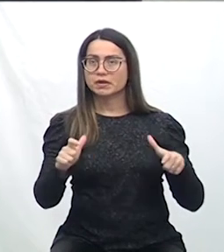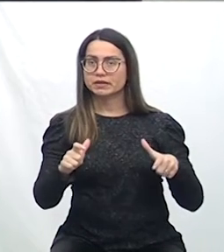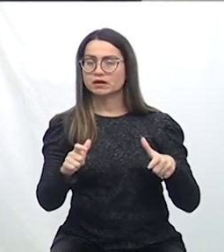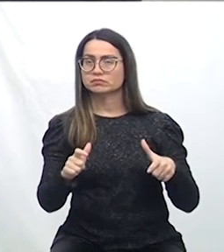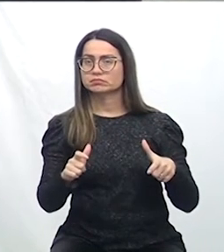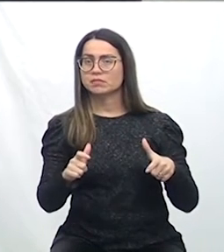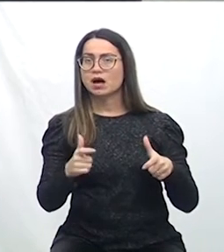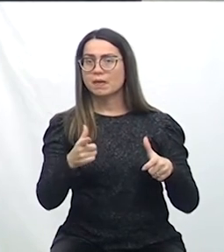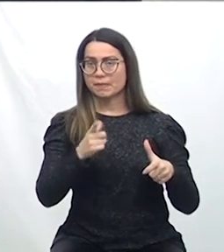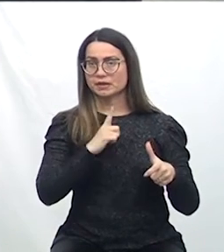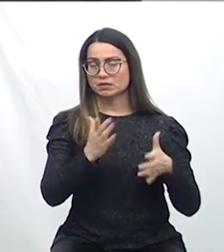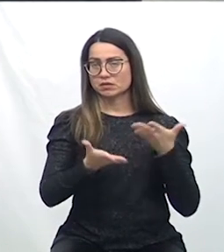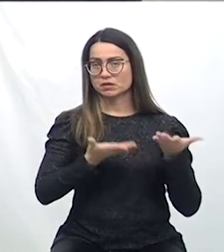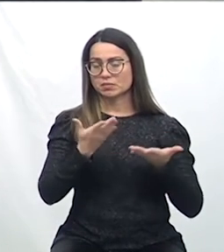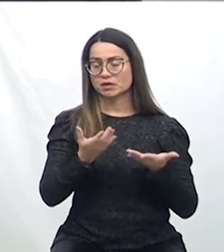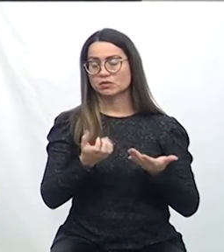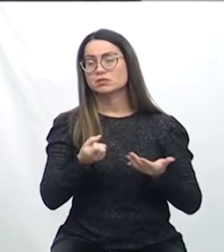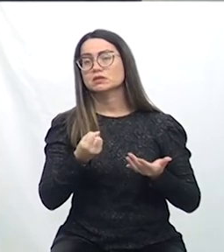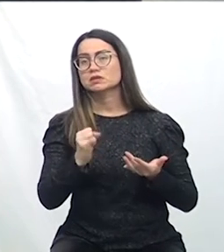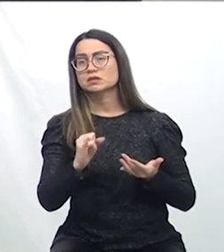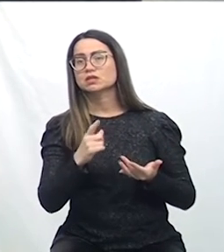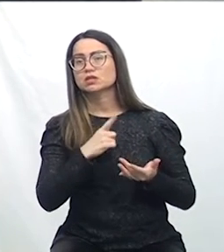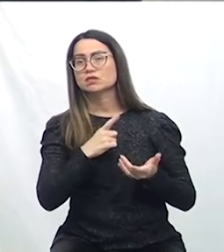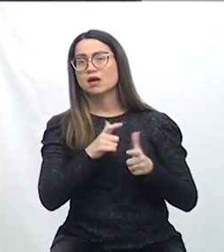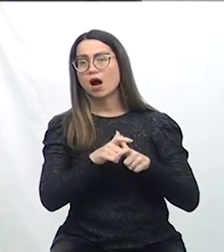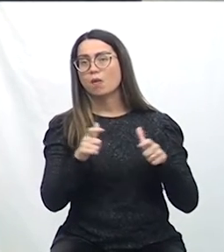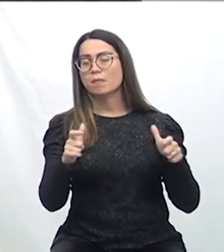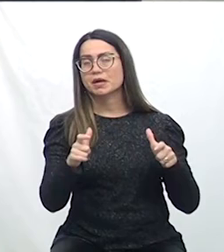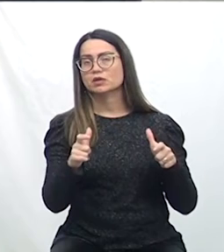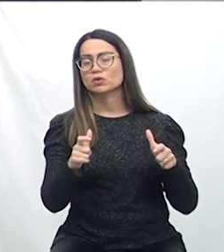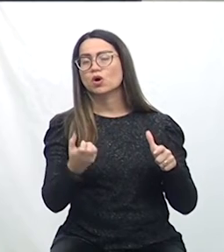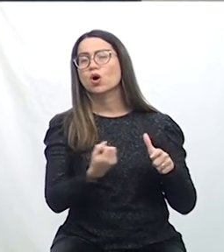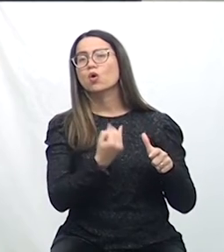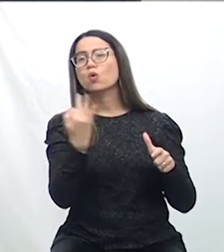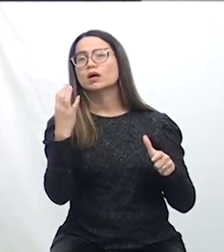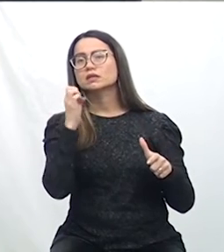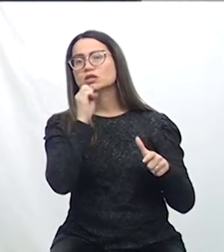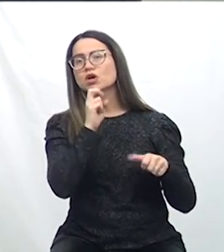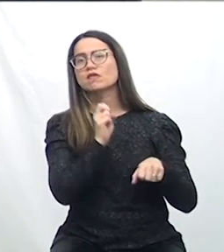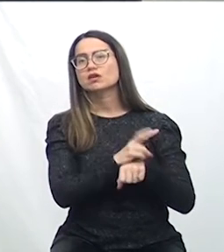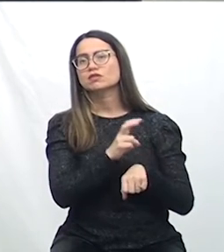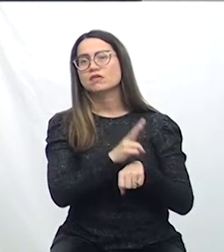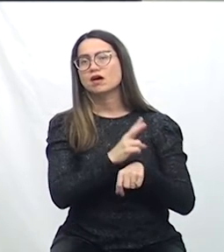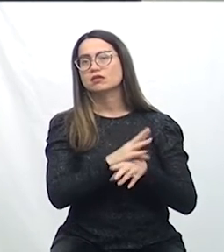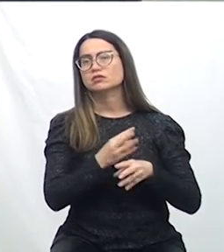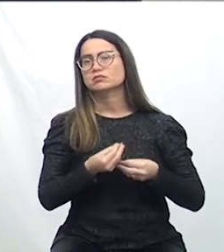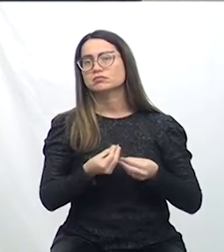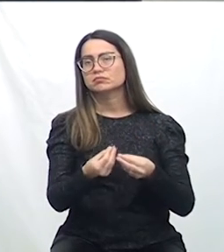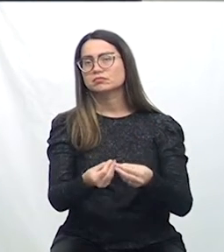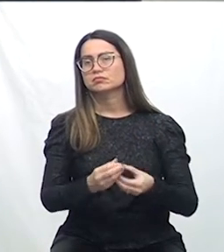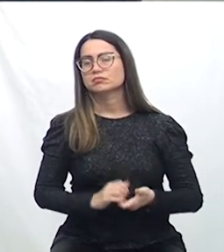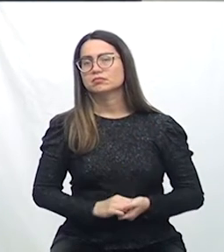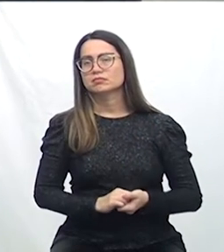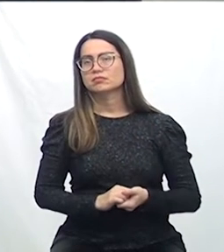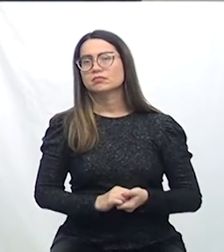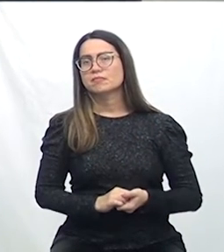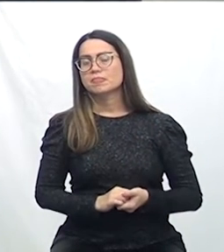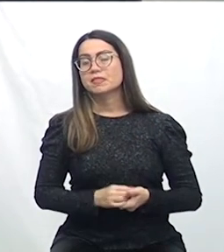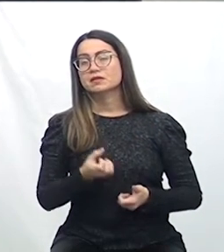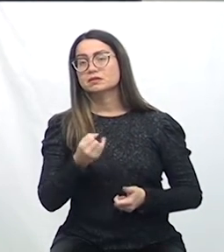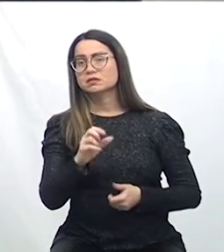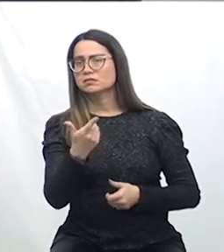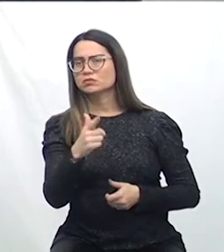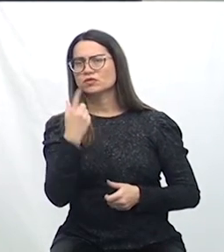exista interesse em aumentar o número de internações involuntárias, quantas novas vagas o município disponibilizará? Caso não